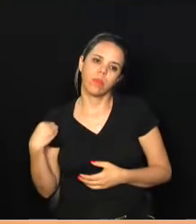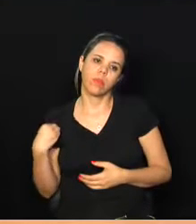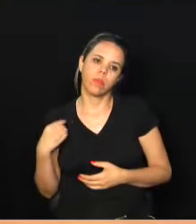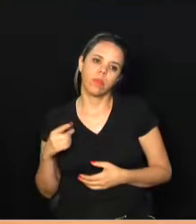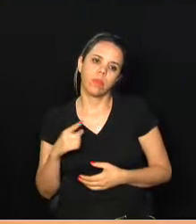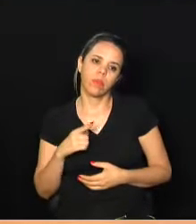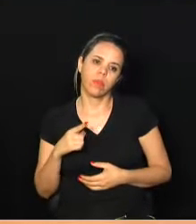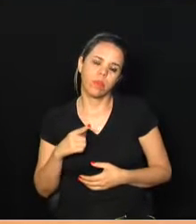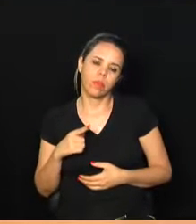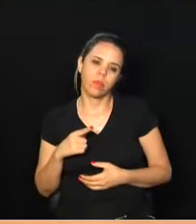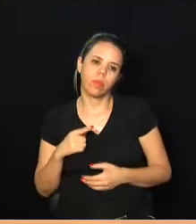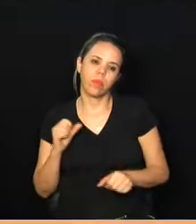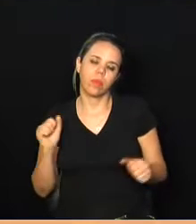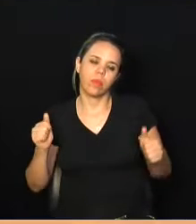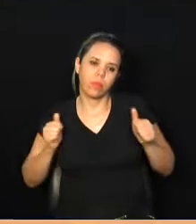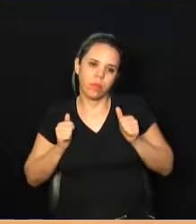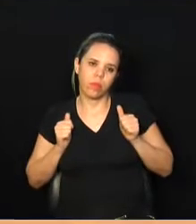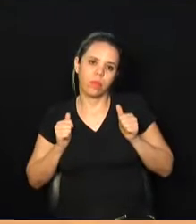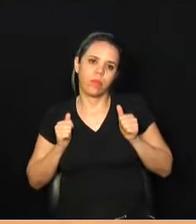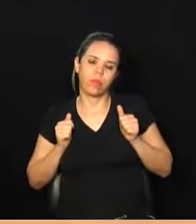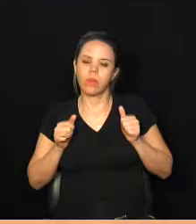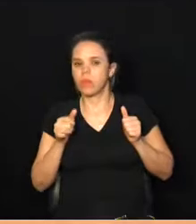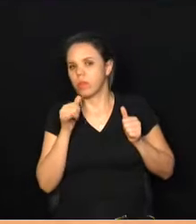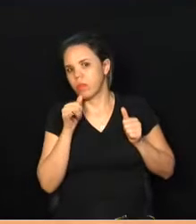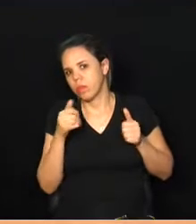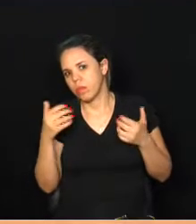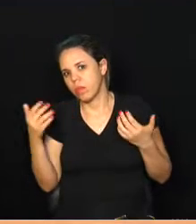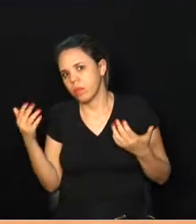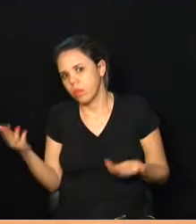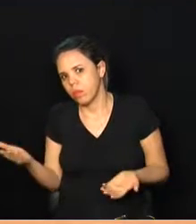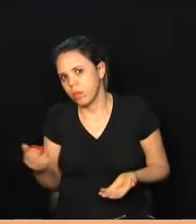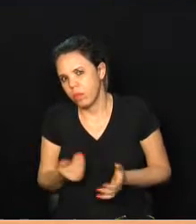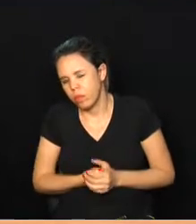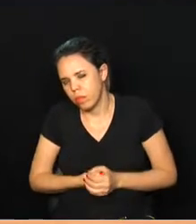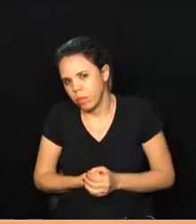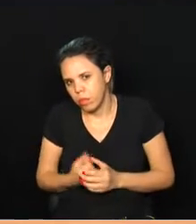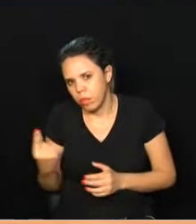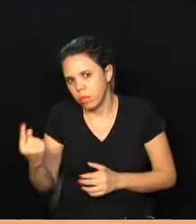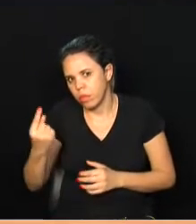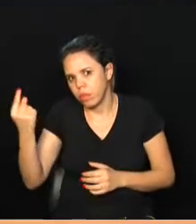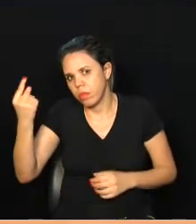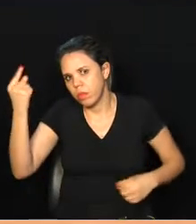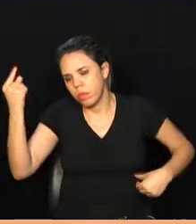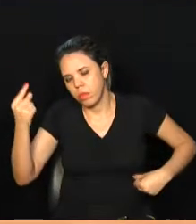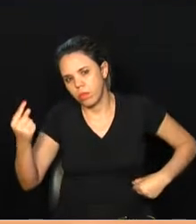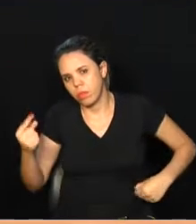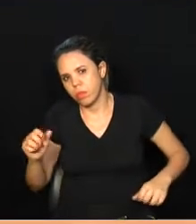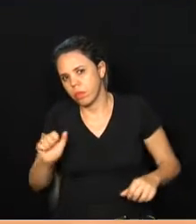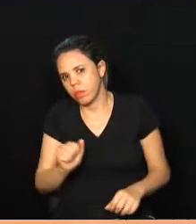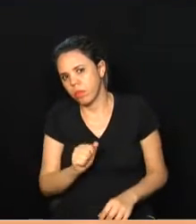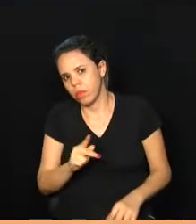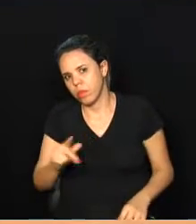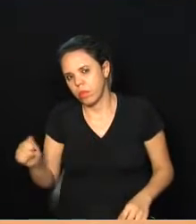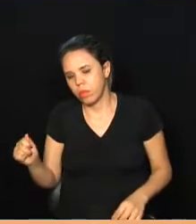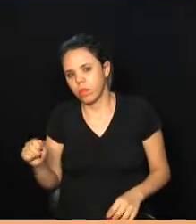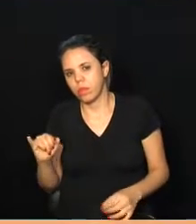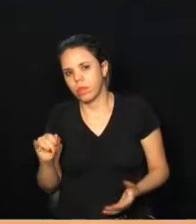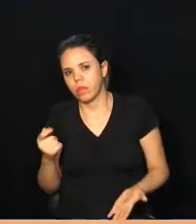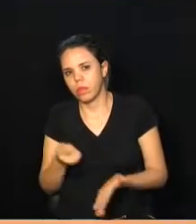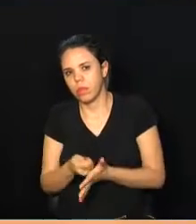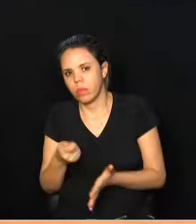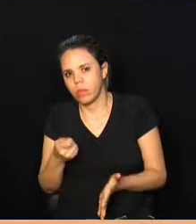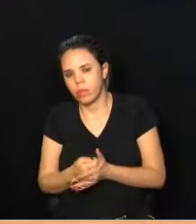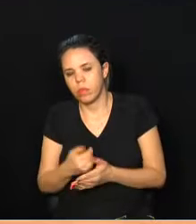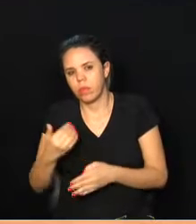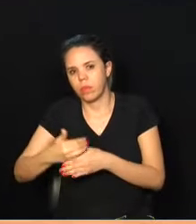muito, muito engessado. Questões como altura, a gente está numa APA, mas você exige que faça um muro